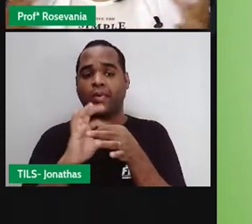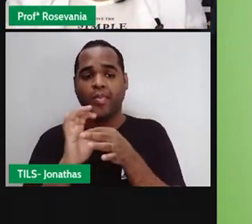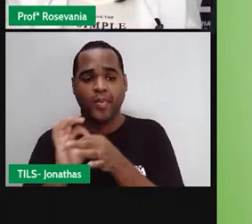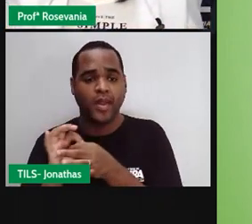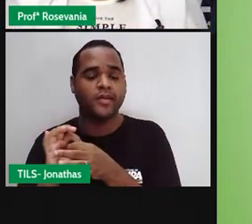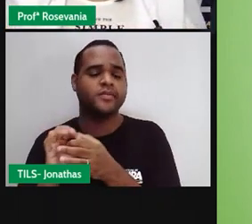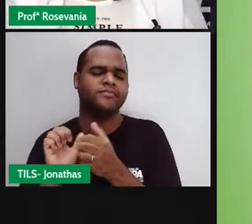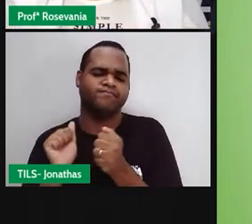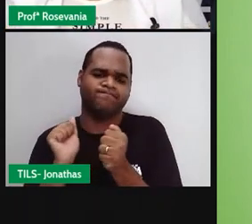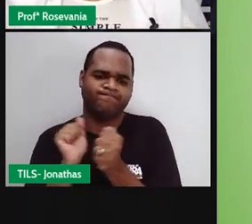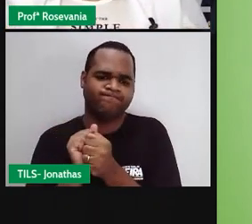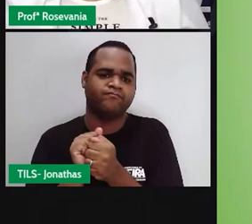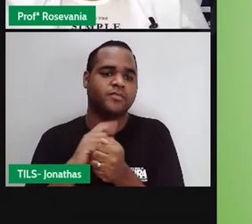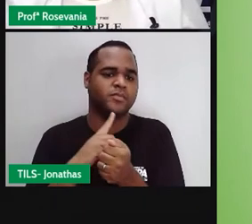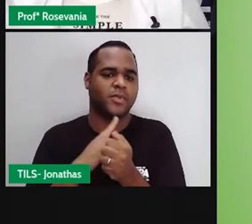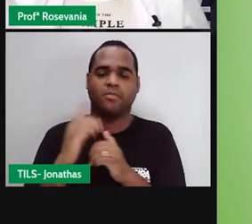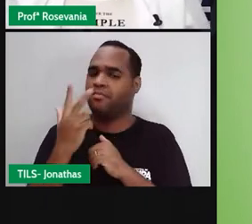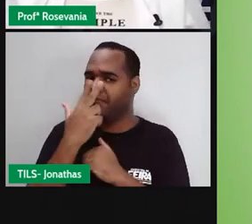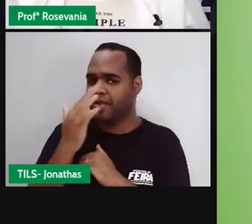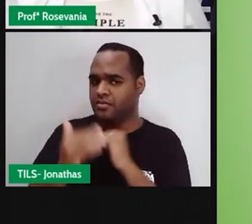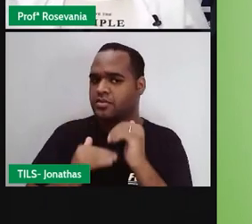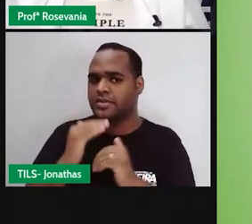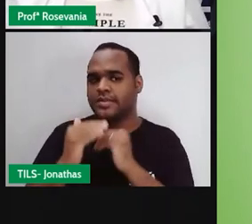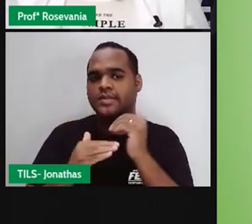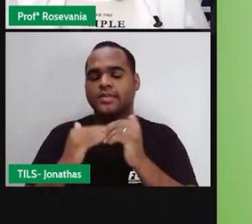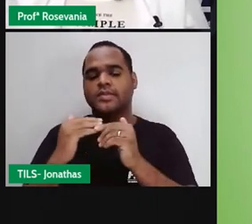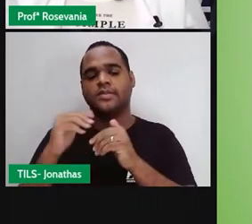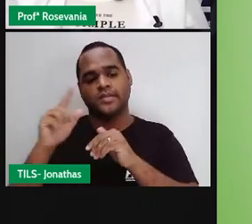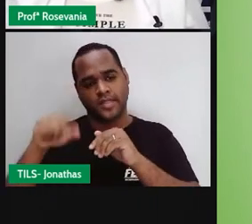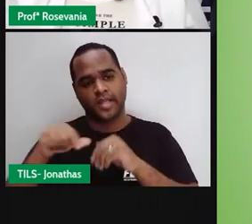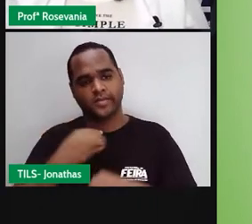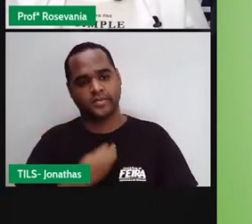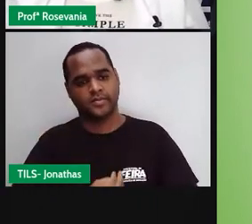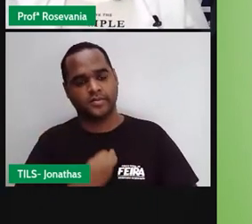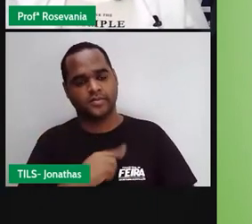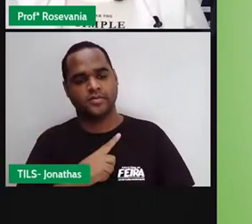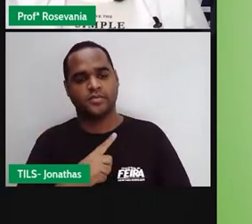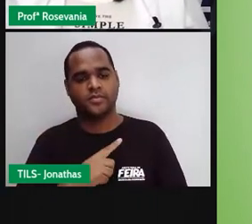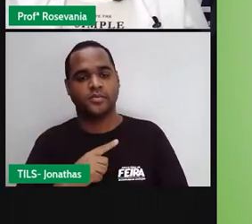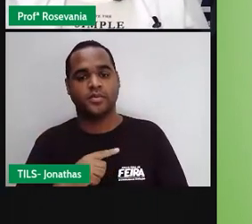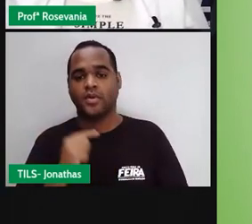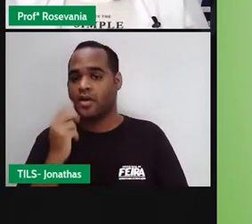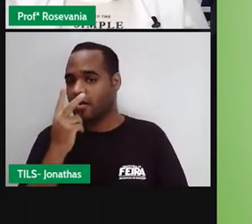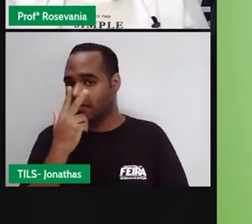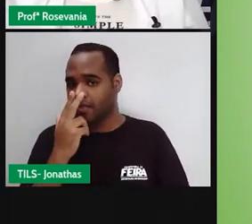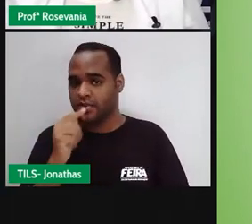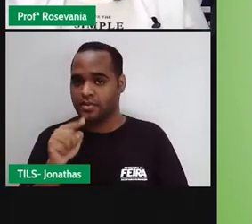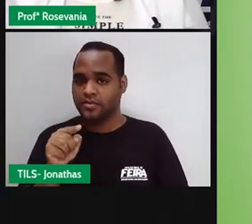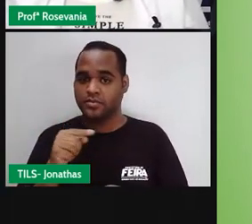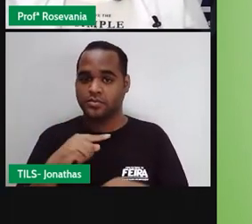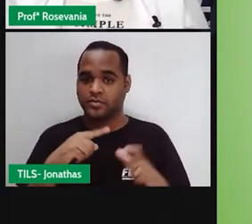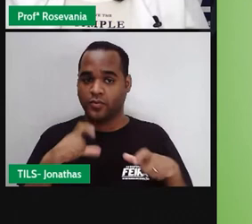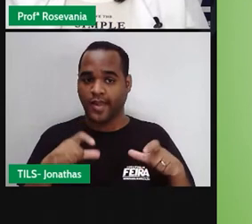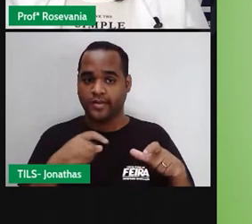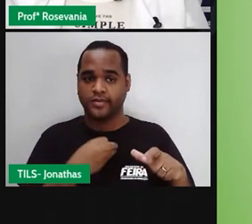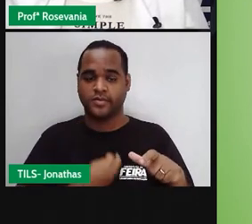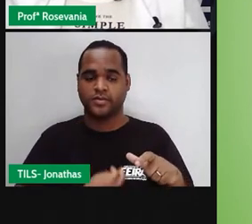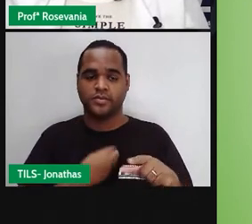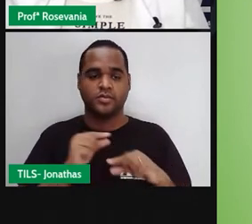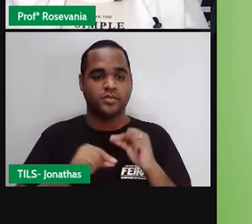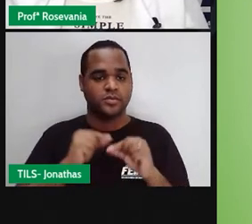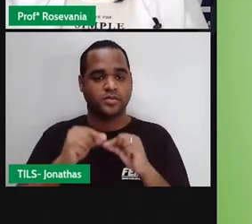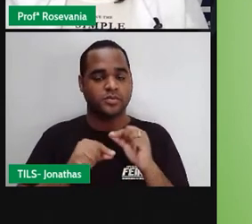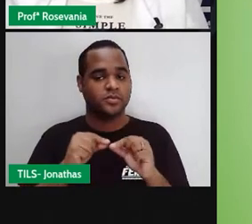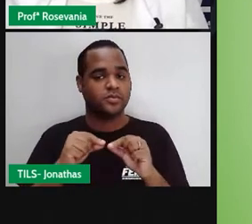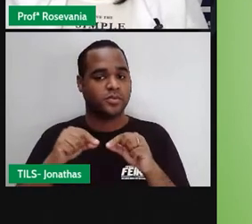favoreceu esse desenvolvimento aí industrial. Então, essa migração, o pessoal vê especificamente, né, muita gente